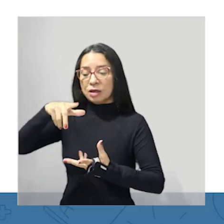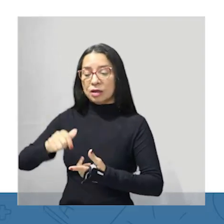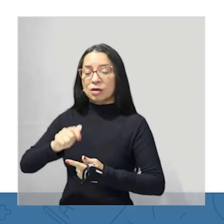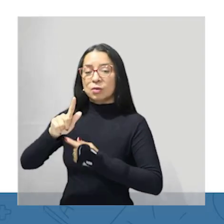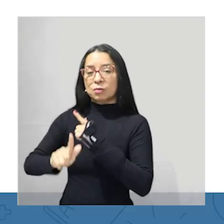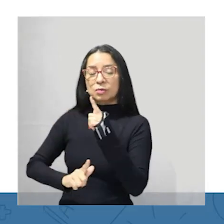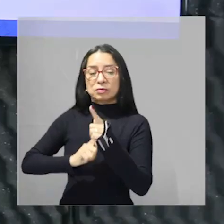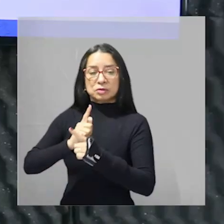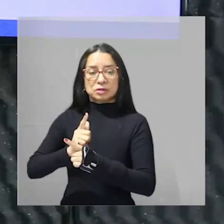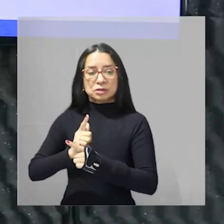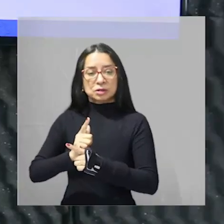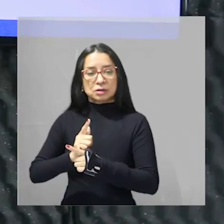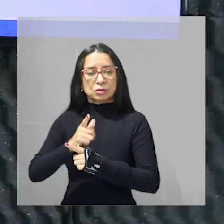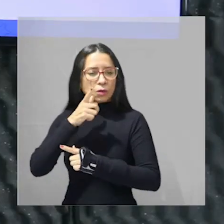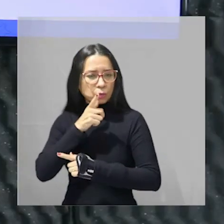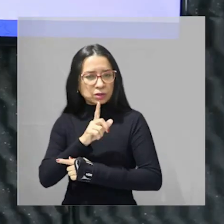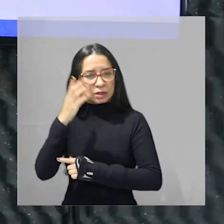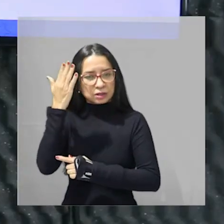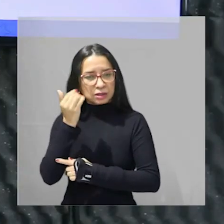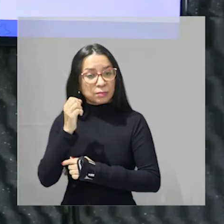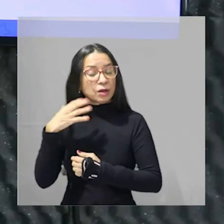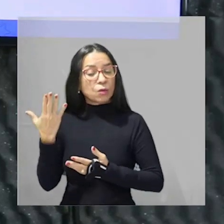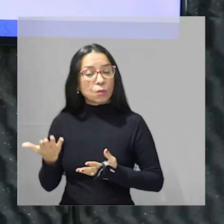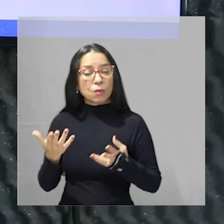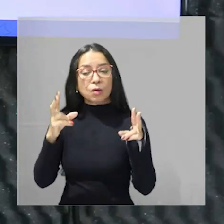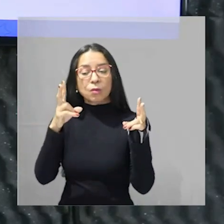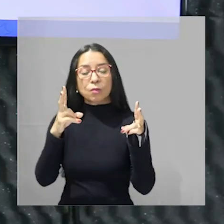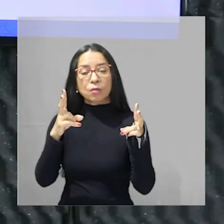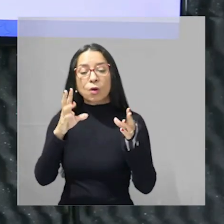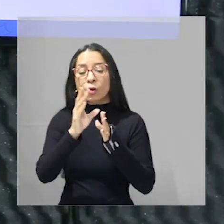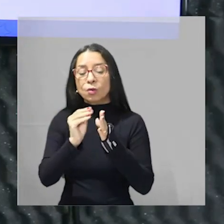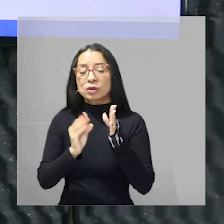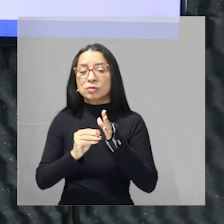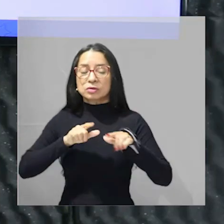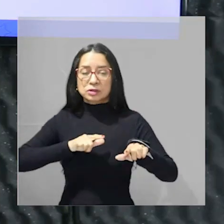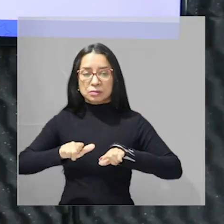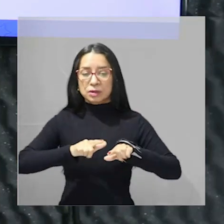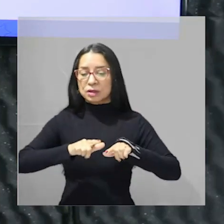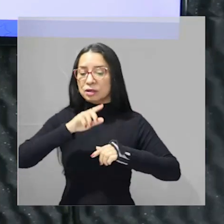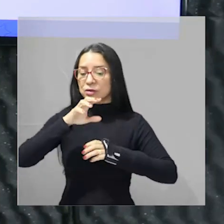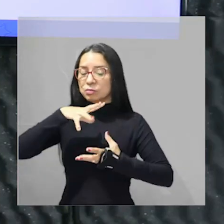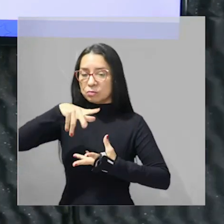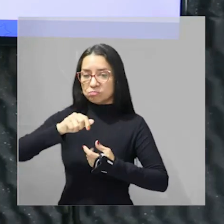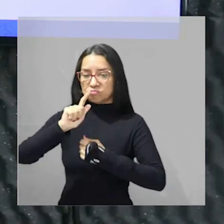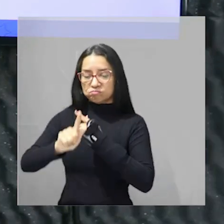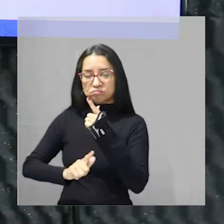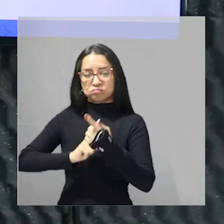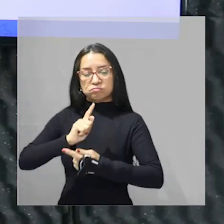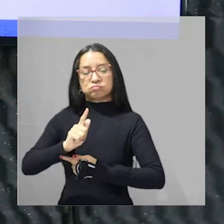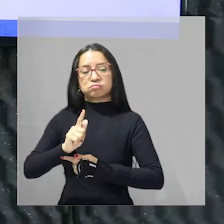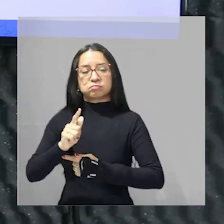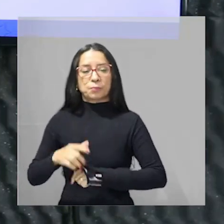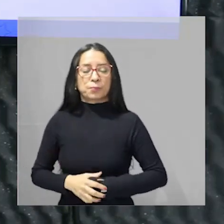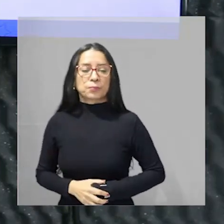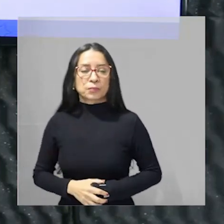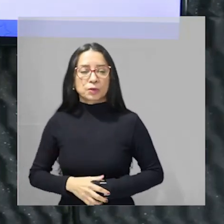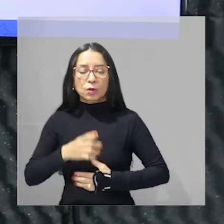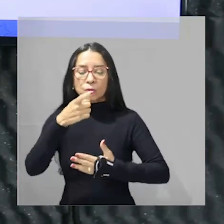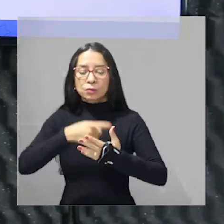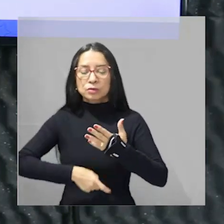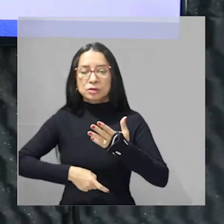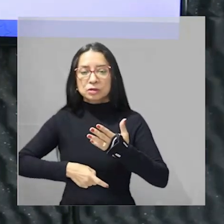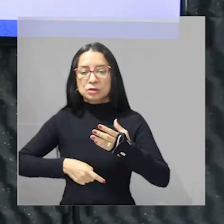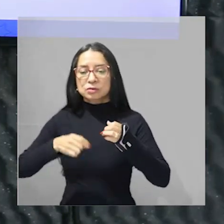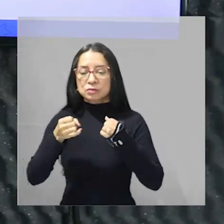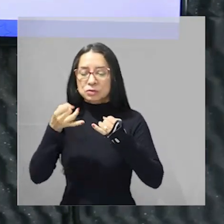consegue identificar qual é a temática, o conteúdo a ser trabalhado, globalização. E o que a questão está te perguntando? O texto, ele vai te